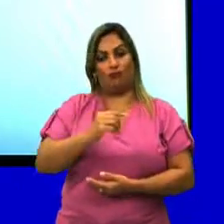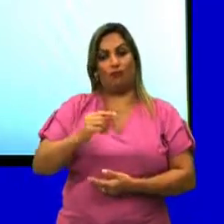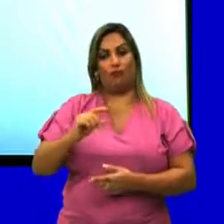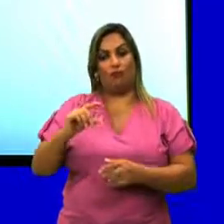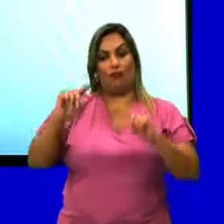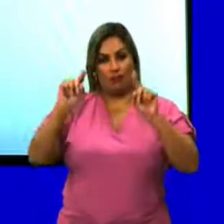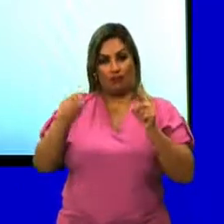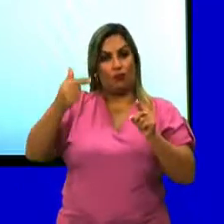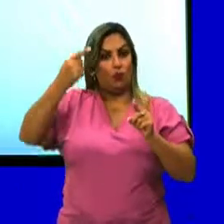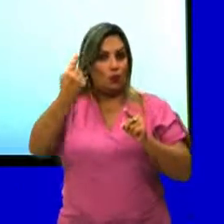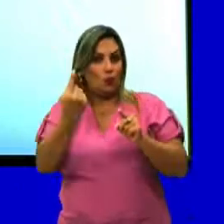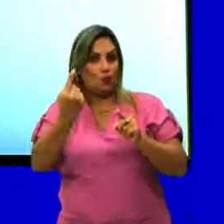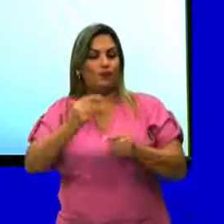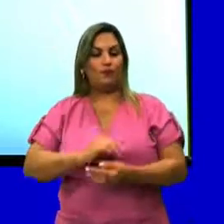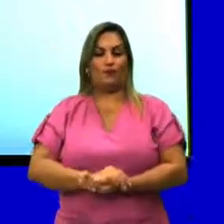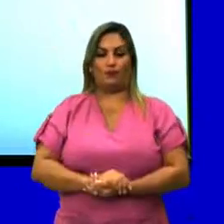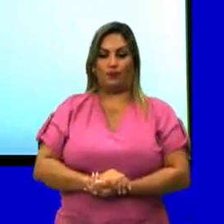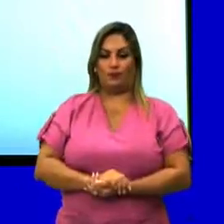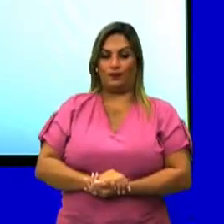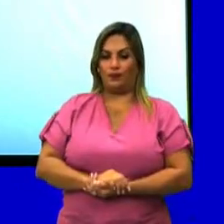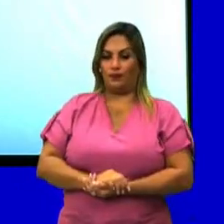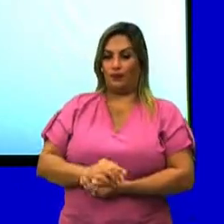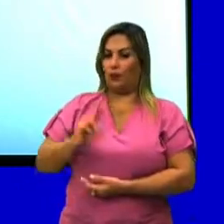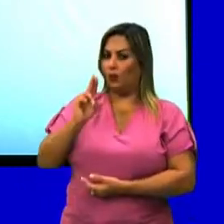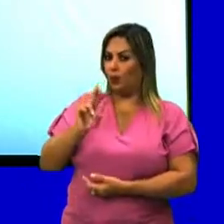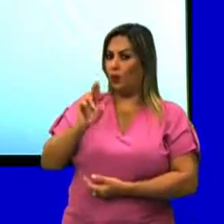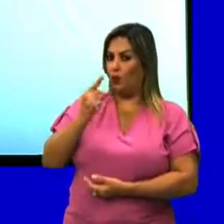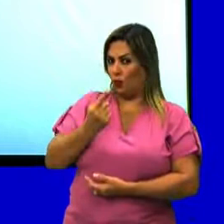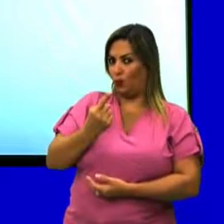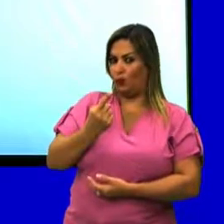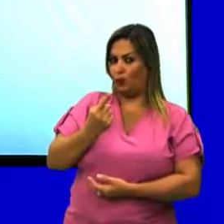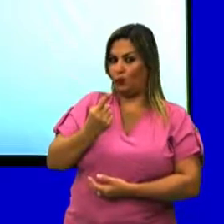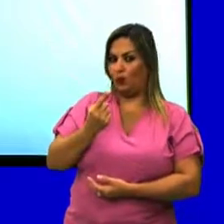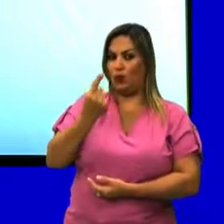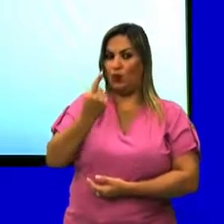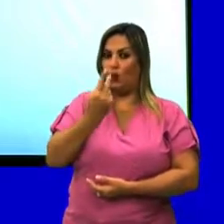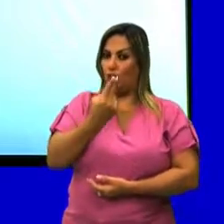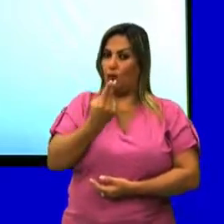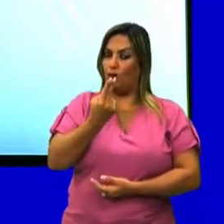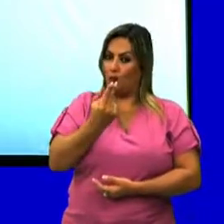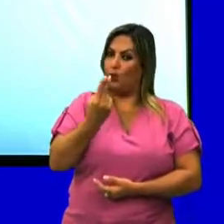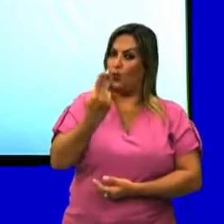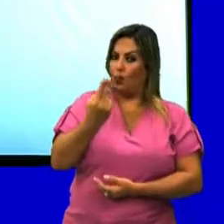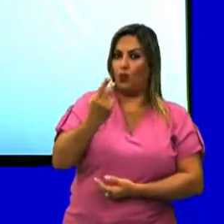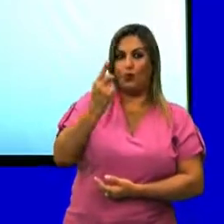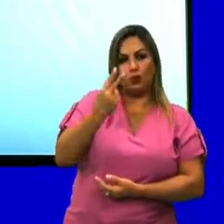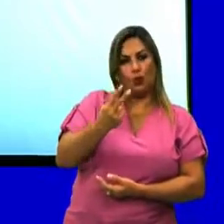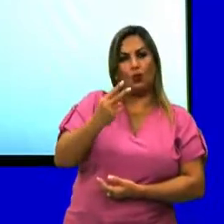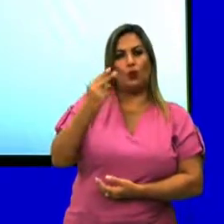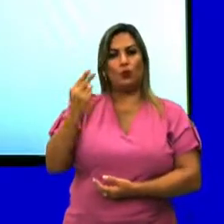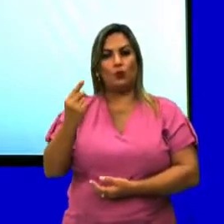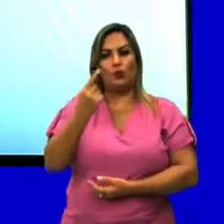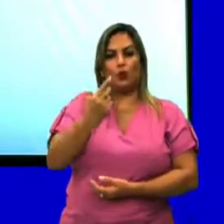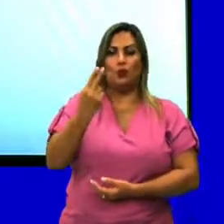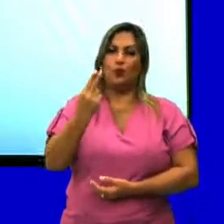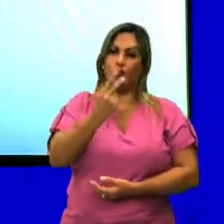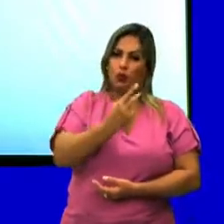tá bom a potência um eu vou pegar aqui ó esse 112 U2